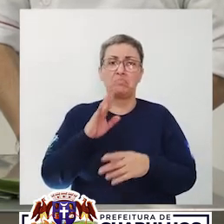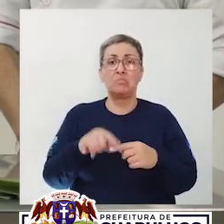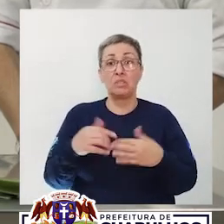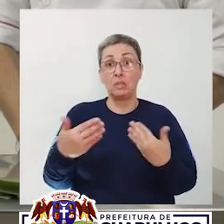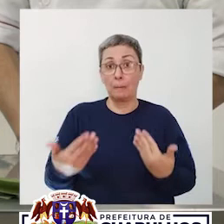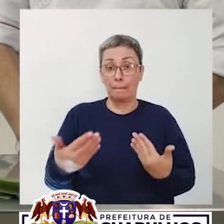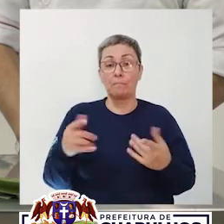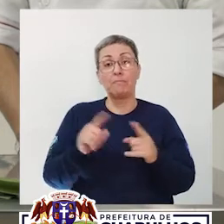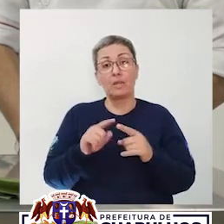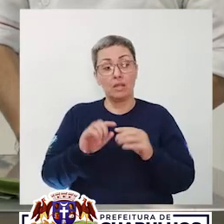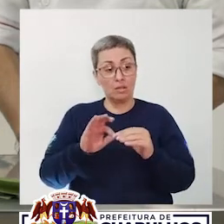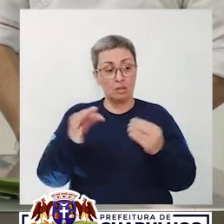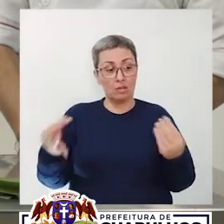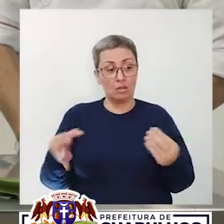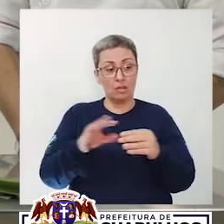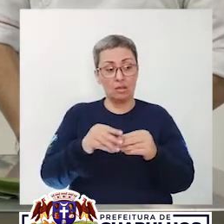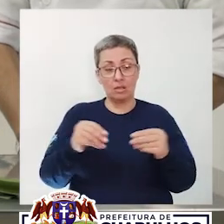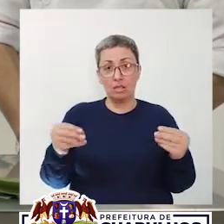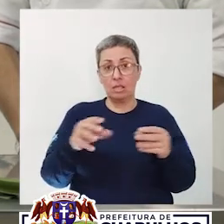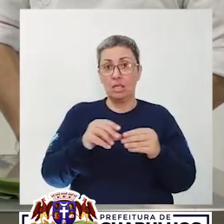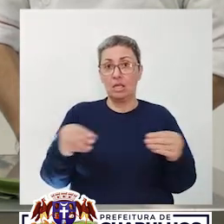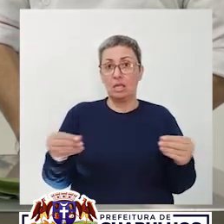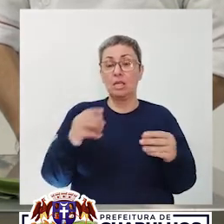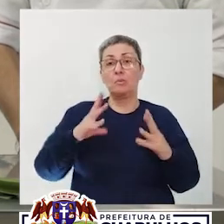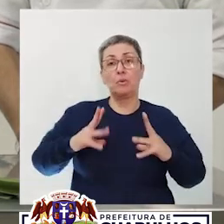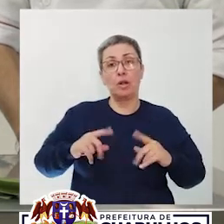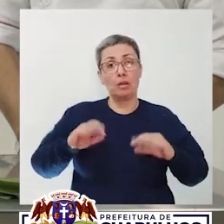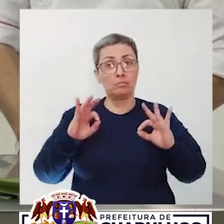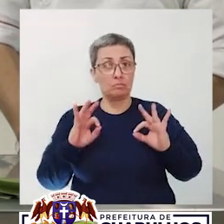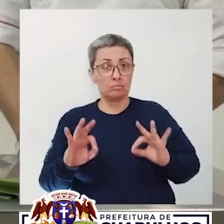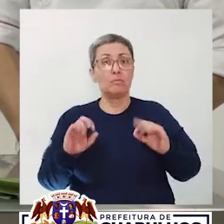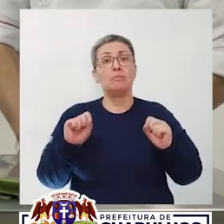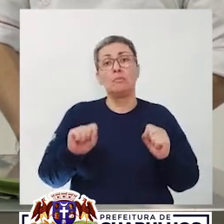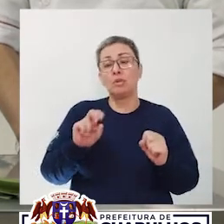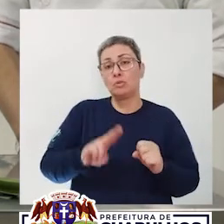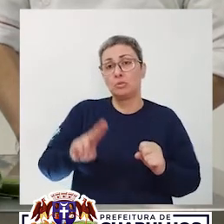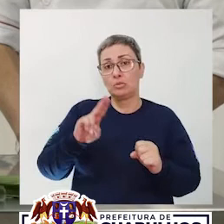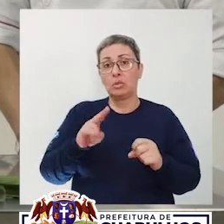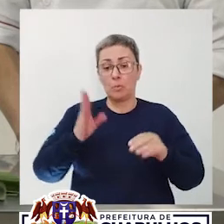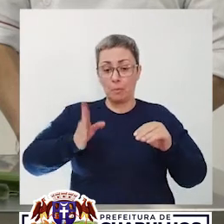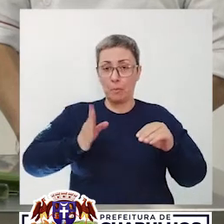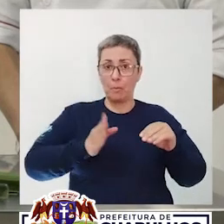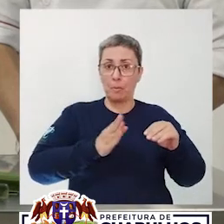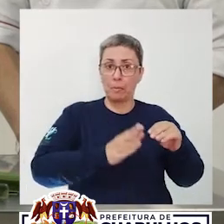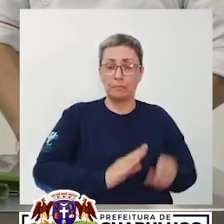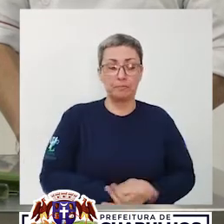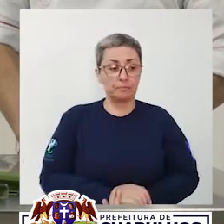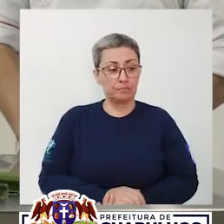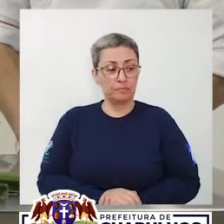legal. Então eu abro desse jeito para poder higienizar direito, para poder depois